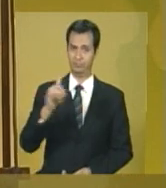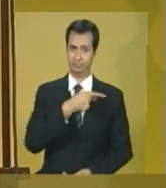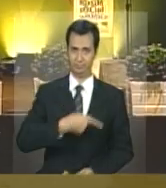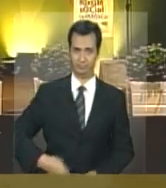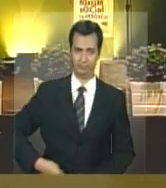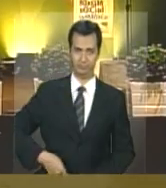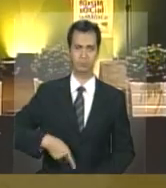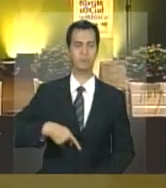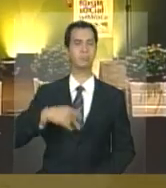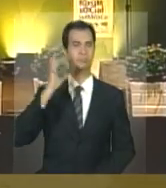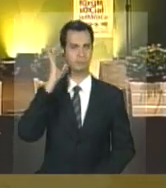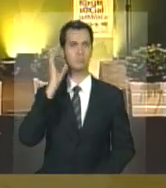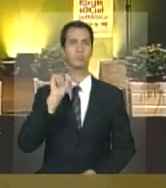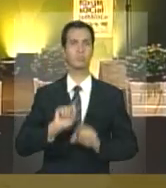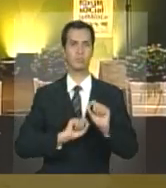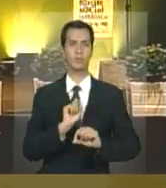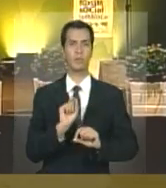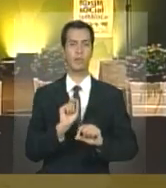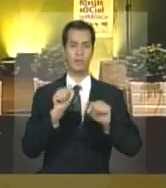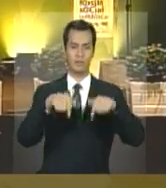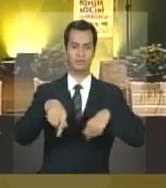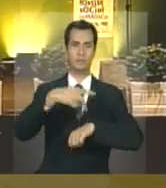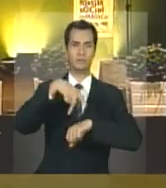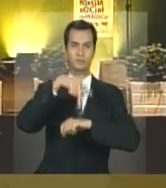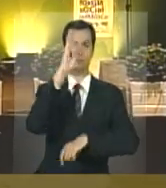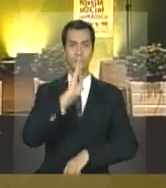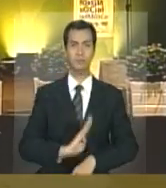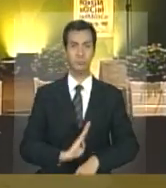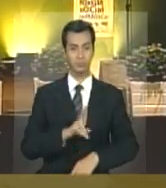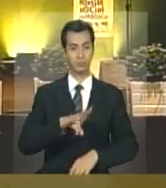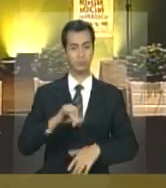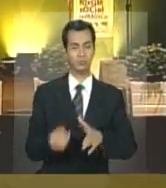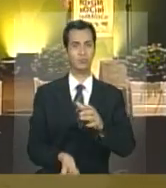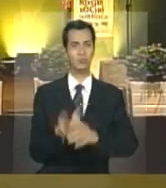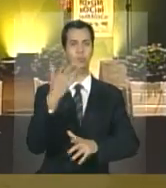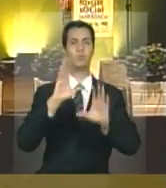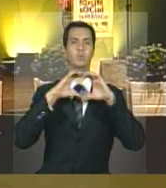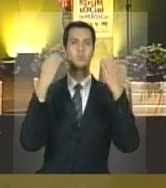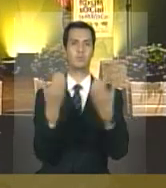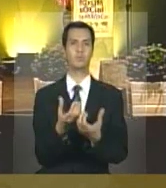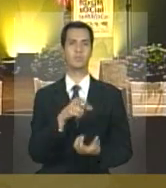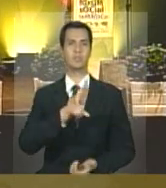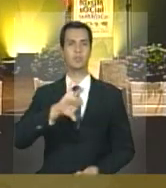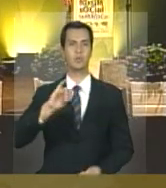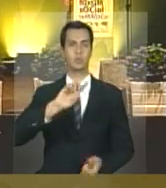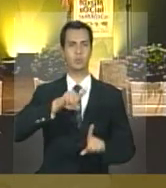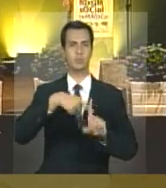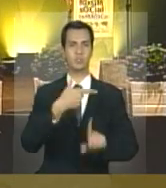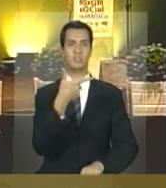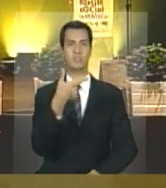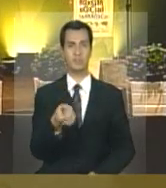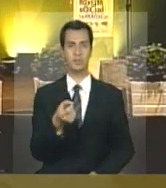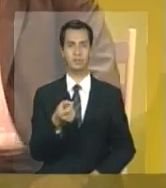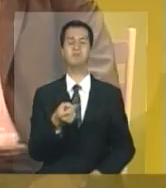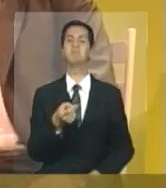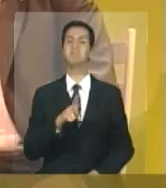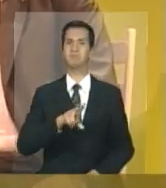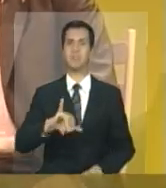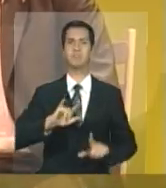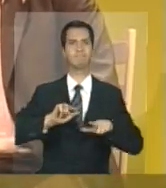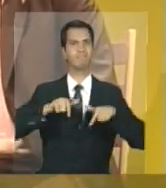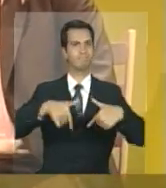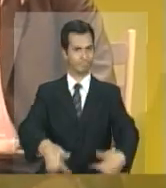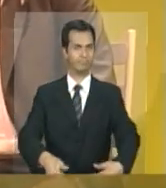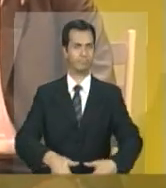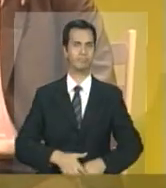da Rio+20 no nosso país será um grande desafio. O Brasil será palco de uma